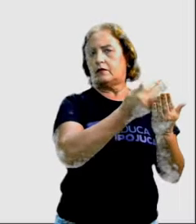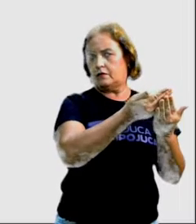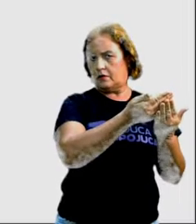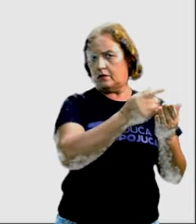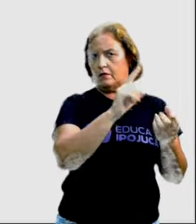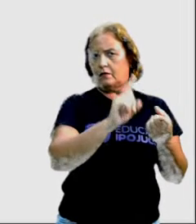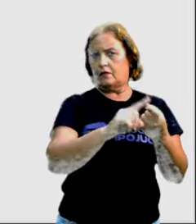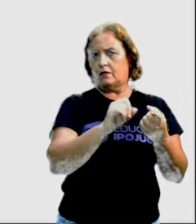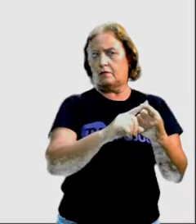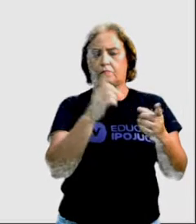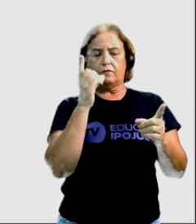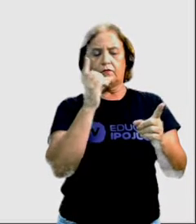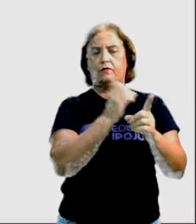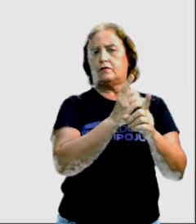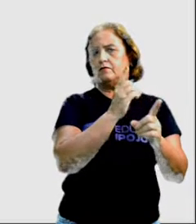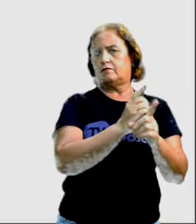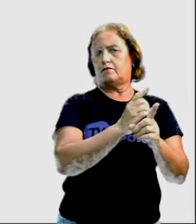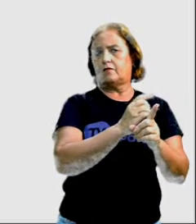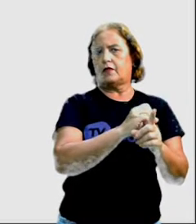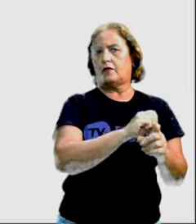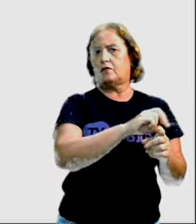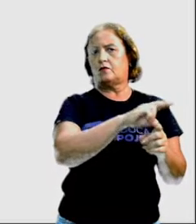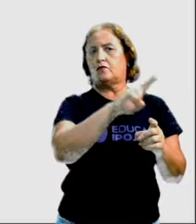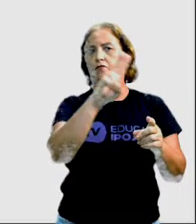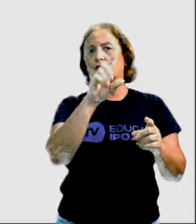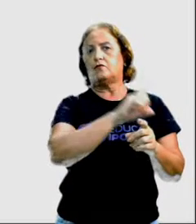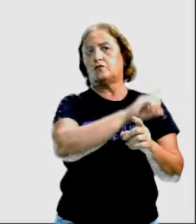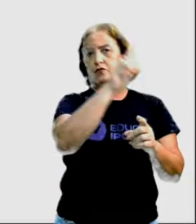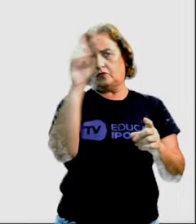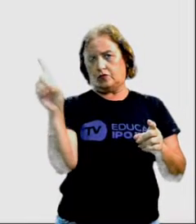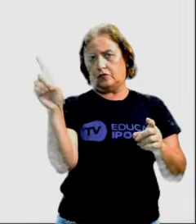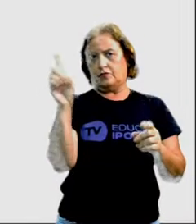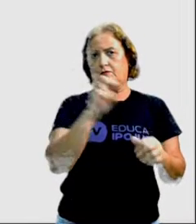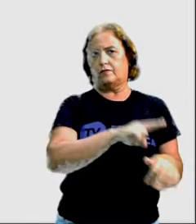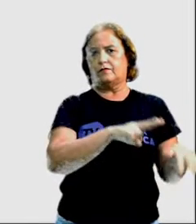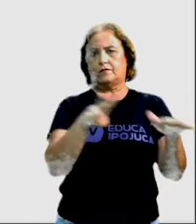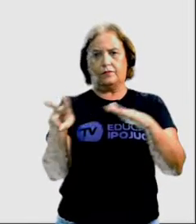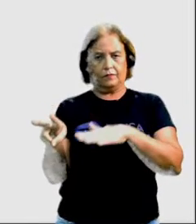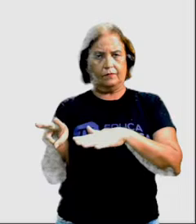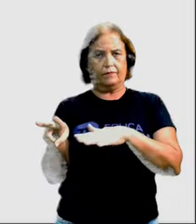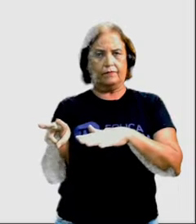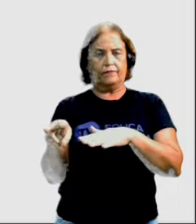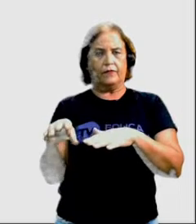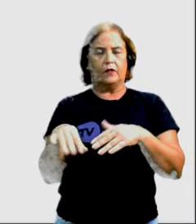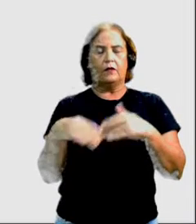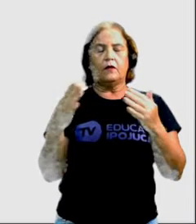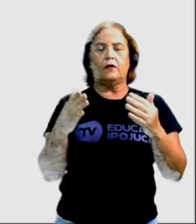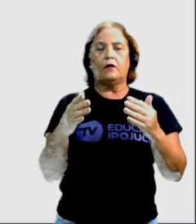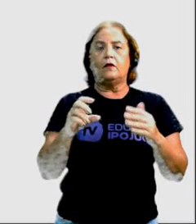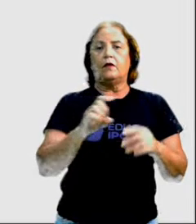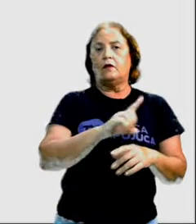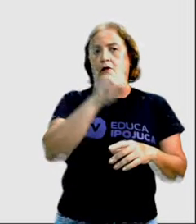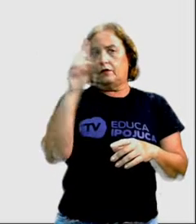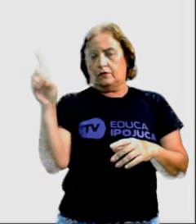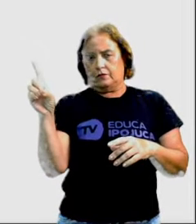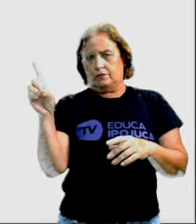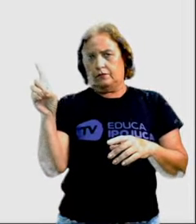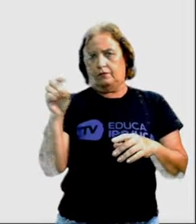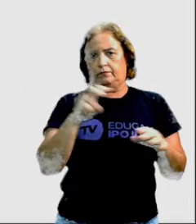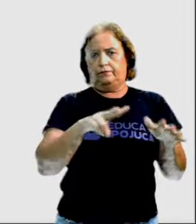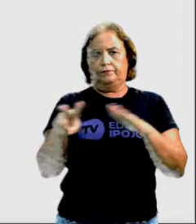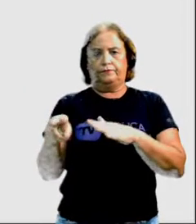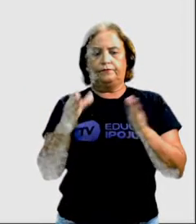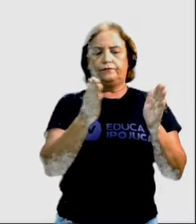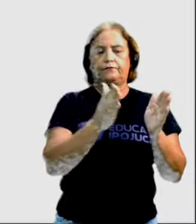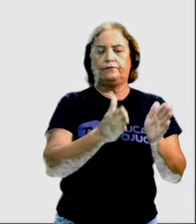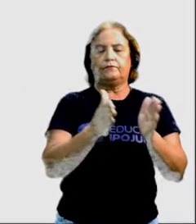encontrar também uns dias né da semana e os dias da semana eles são divididos em 12 meses